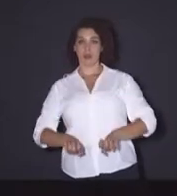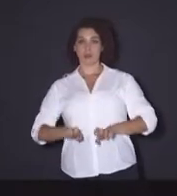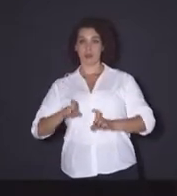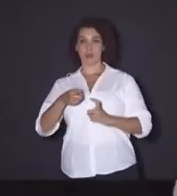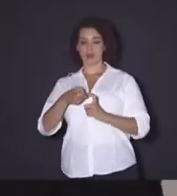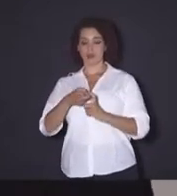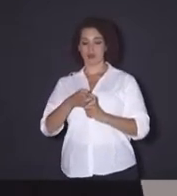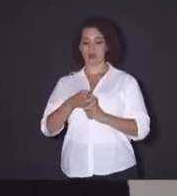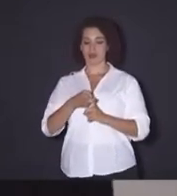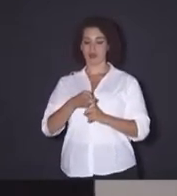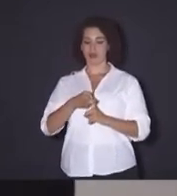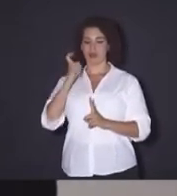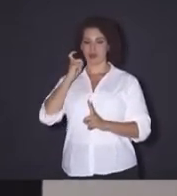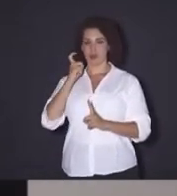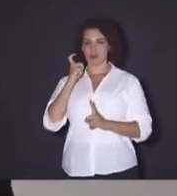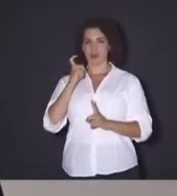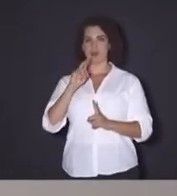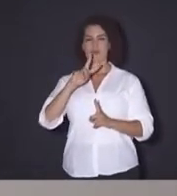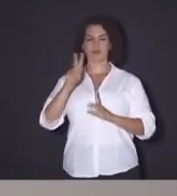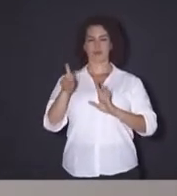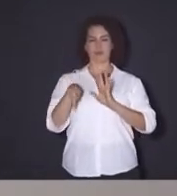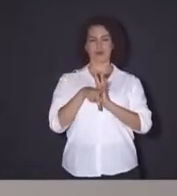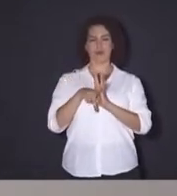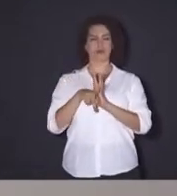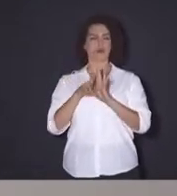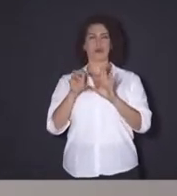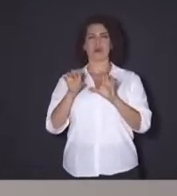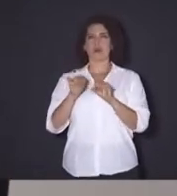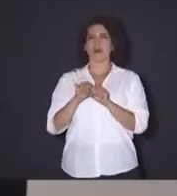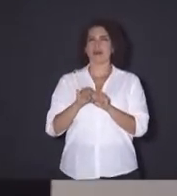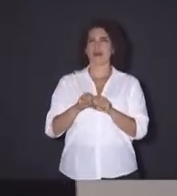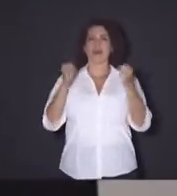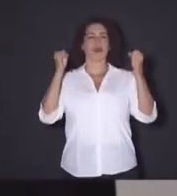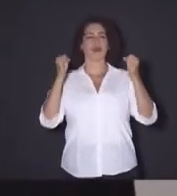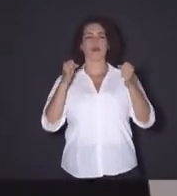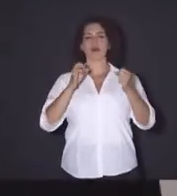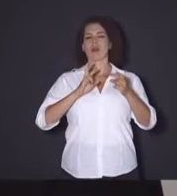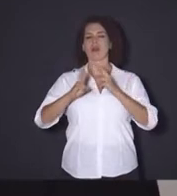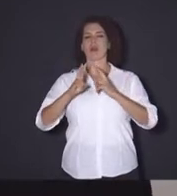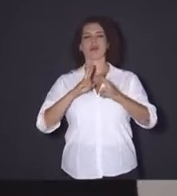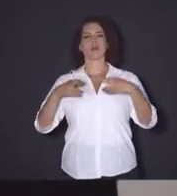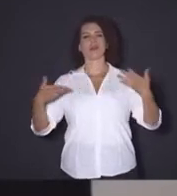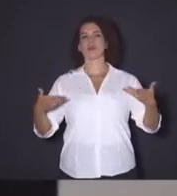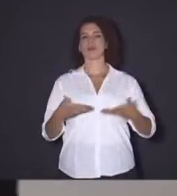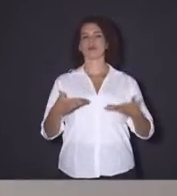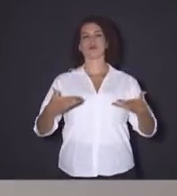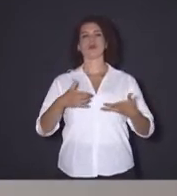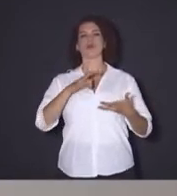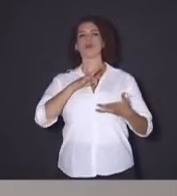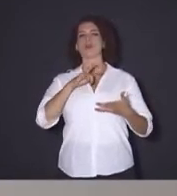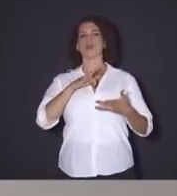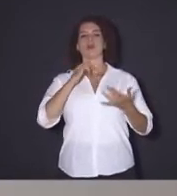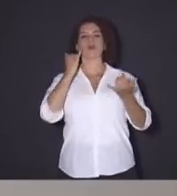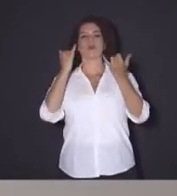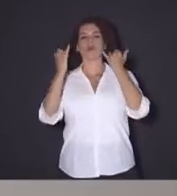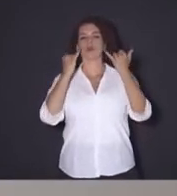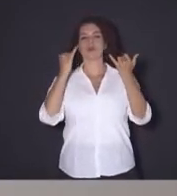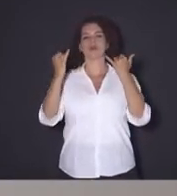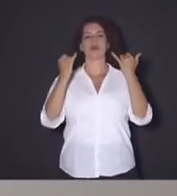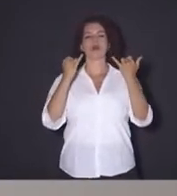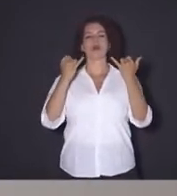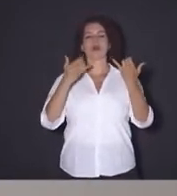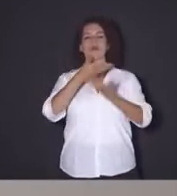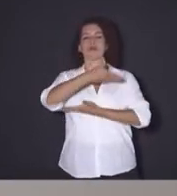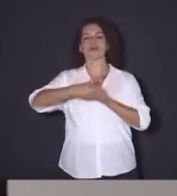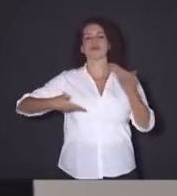compartilhamento, da superação, da quebra, do associativismo, da relação que nós temos hoje com a informação e com o conhecimento.